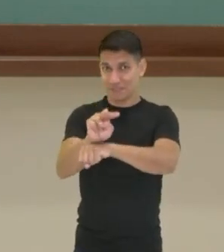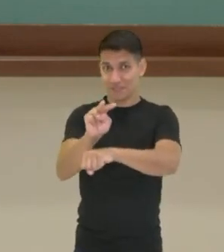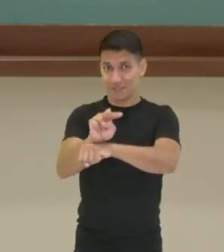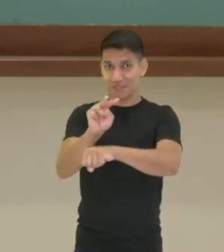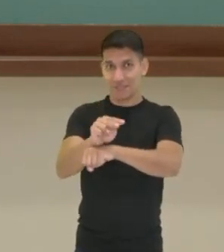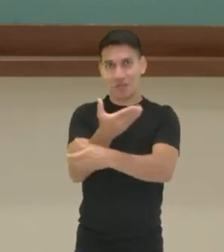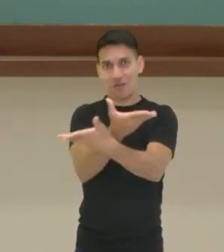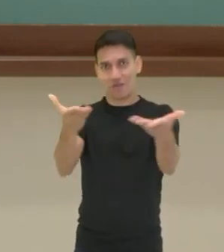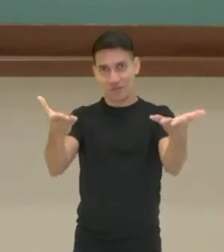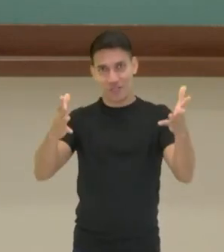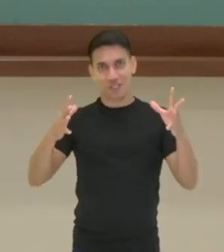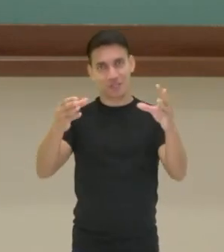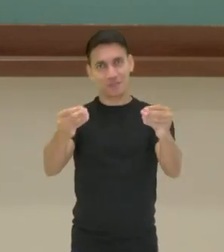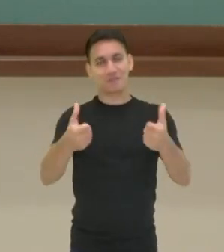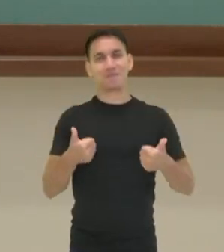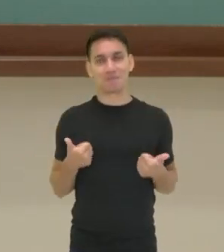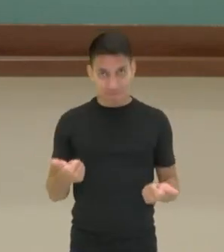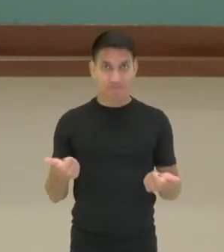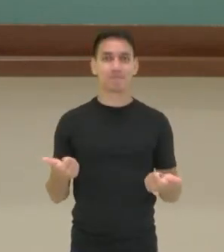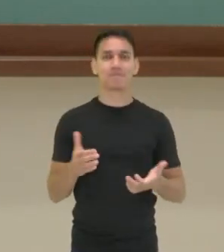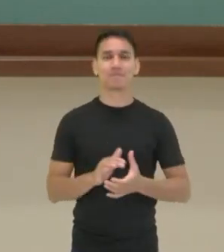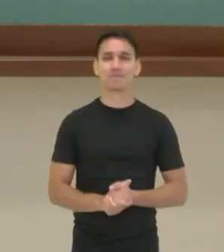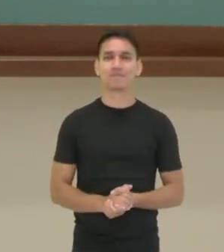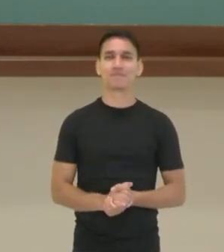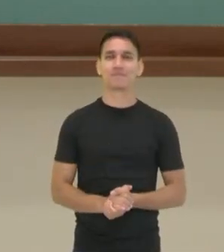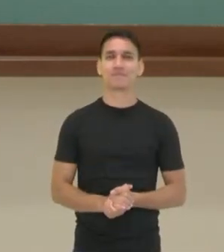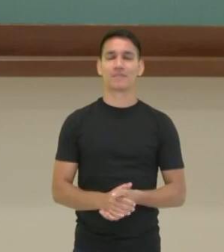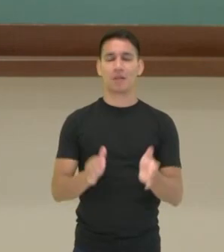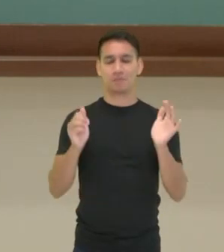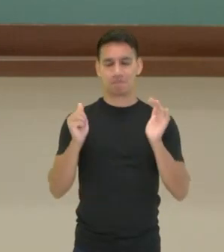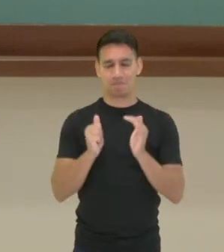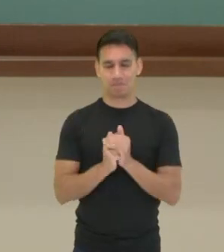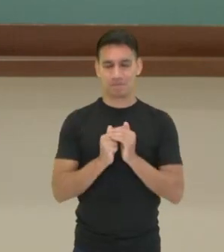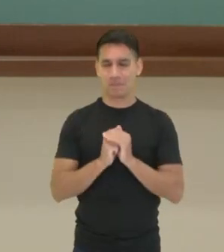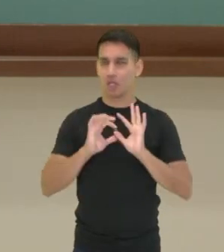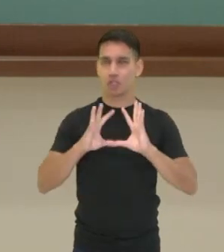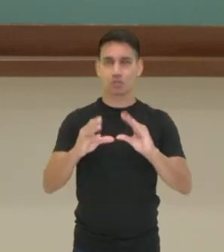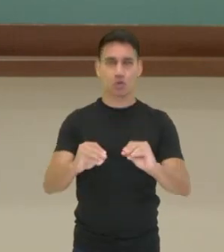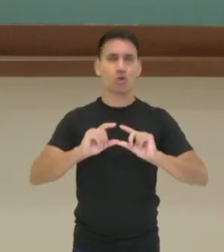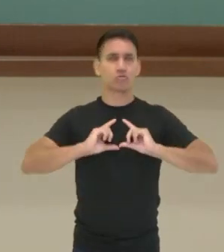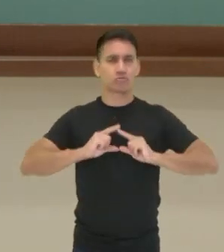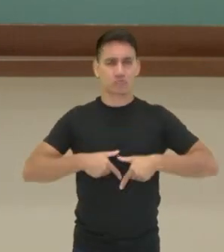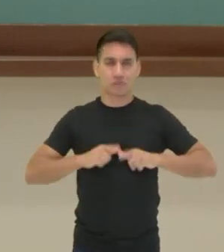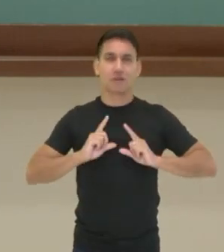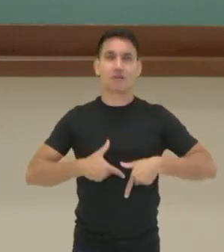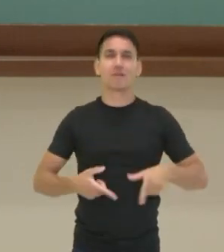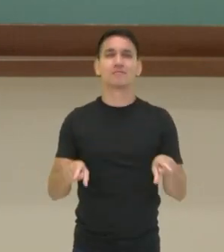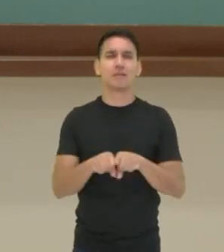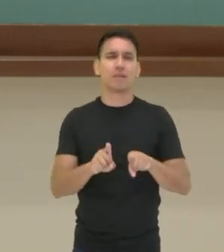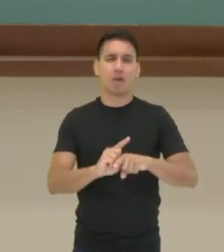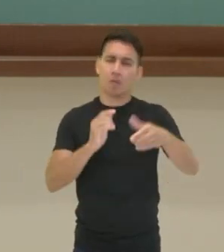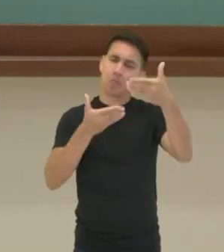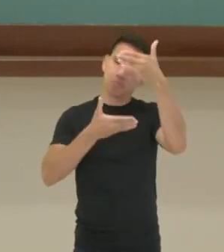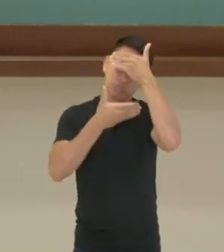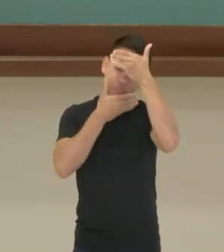cuidem todos vocês e shalom para os judeus, salam aleikum para os